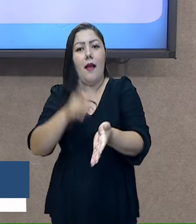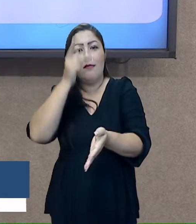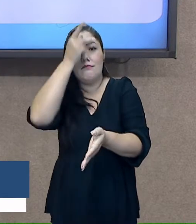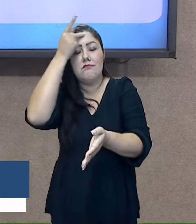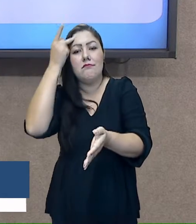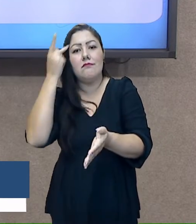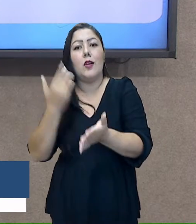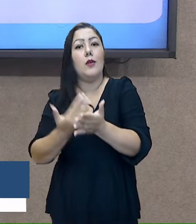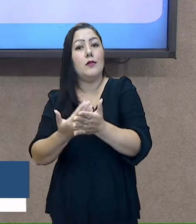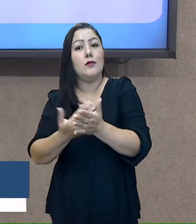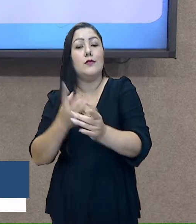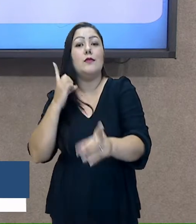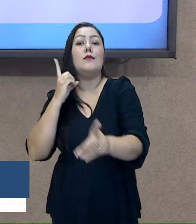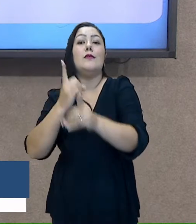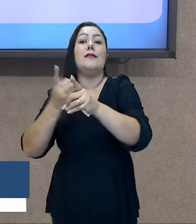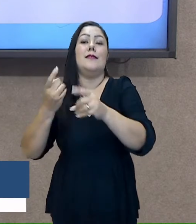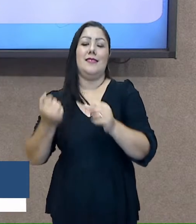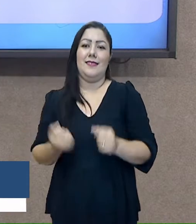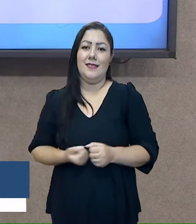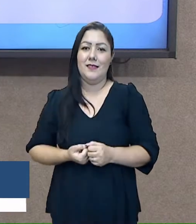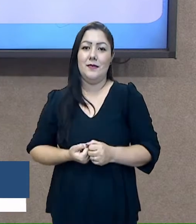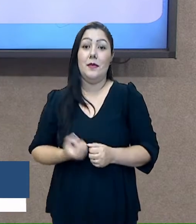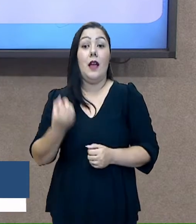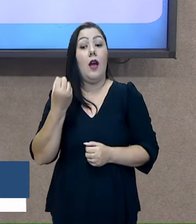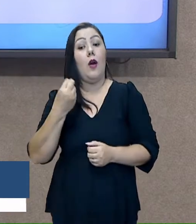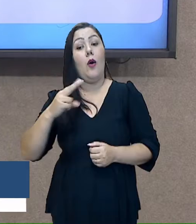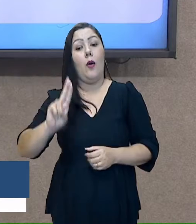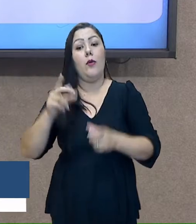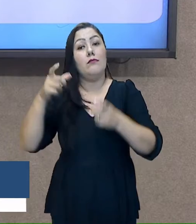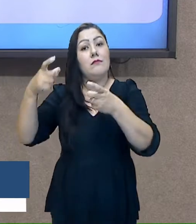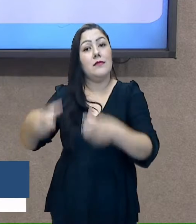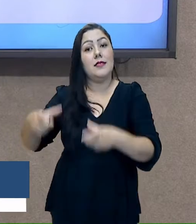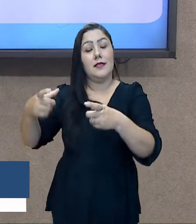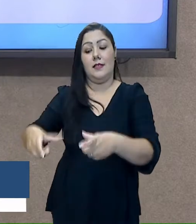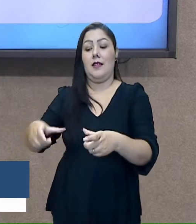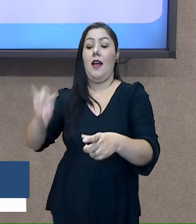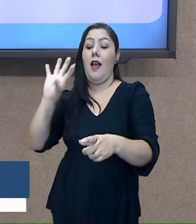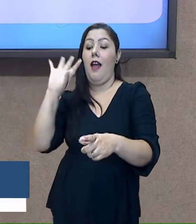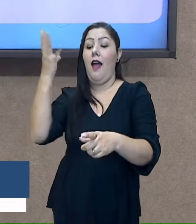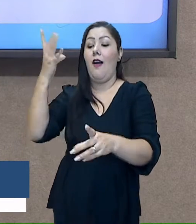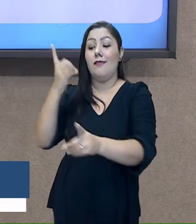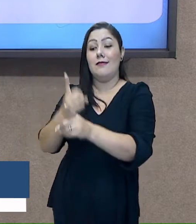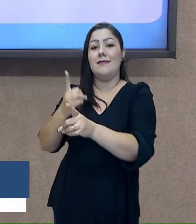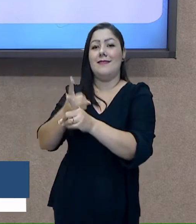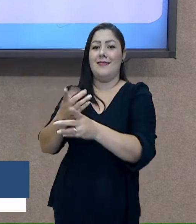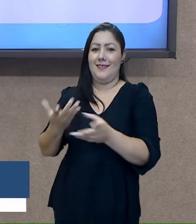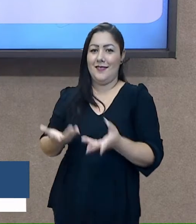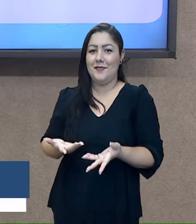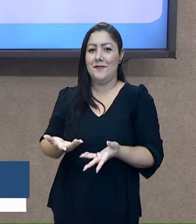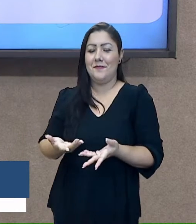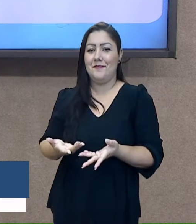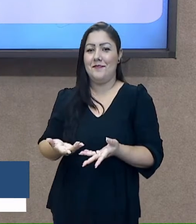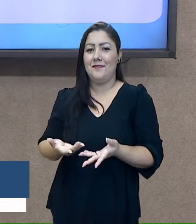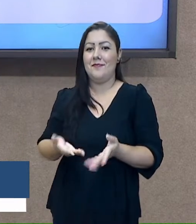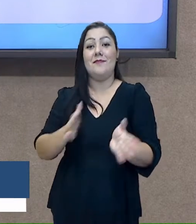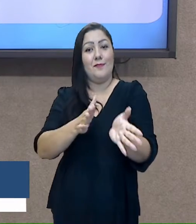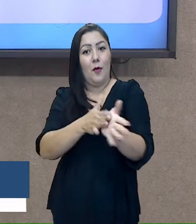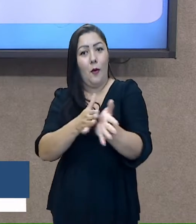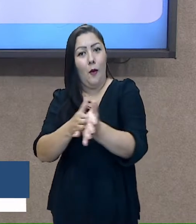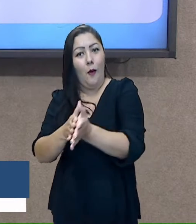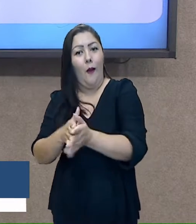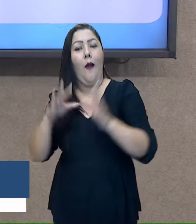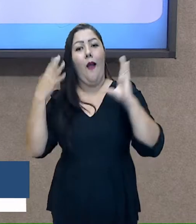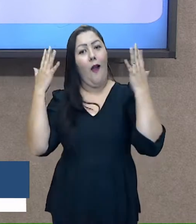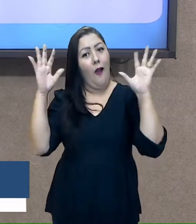à cidade onde o fato ocorreu. Qual fato? A descoberta do elemento químico.